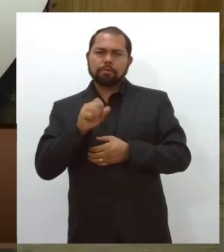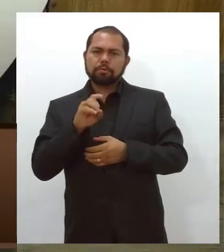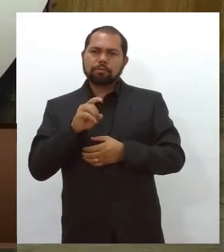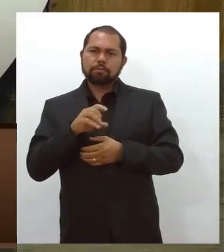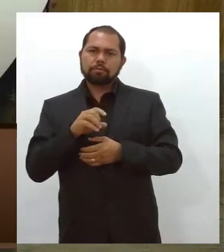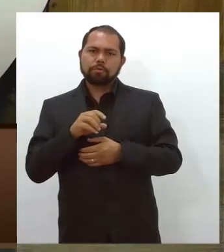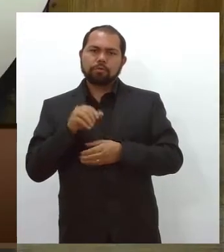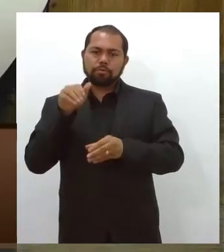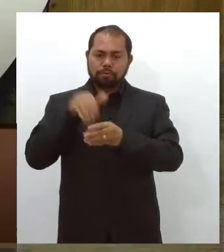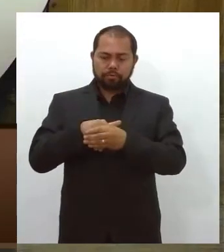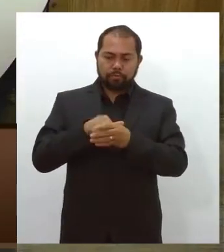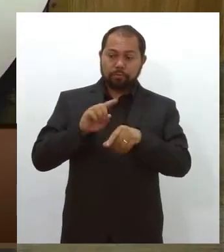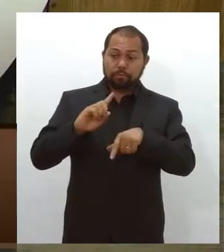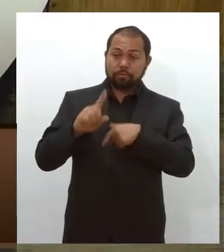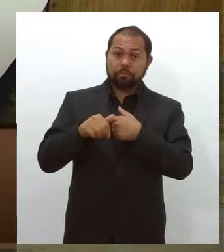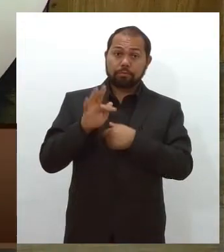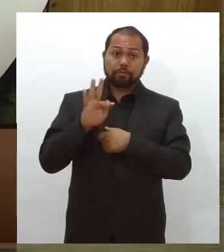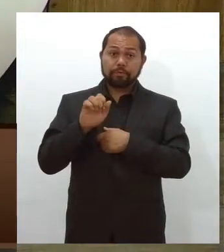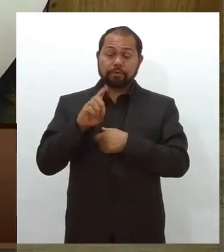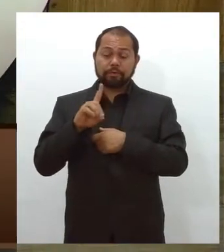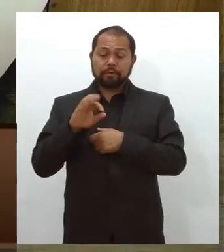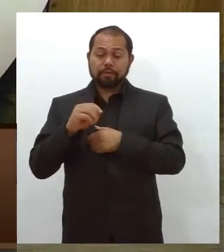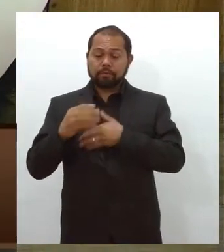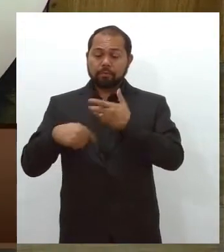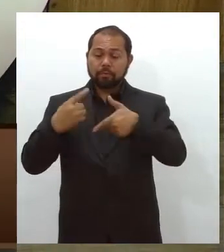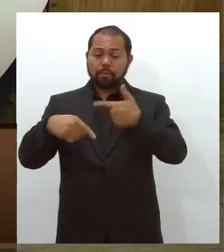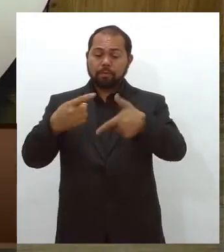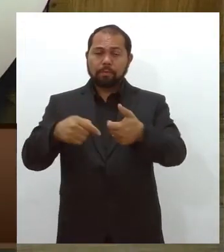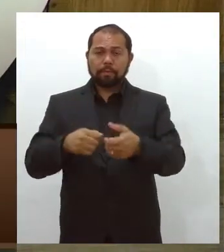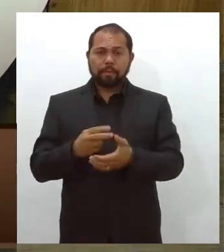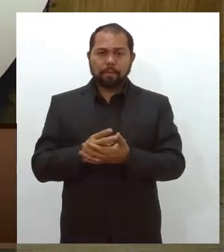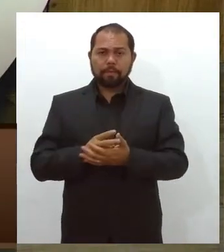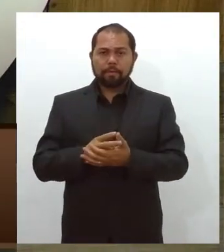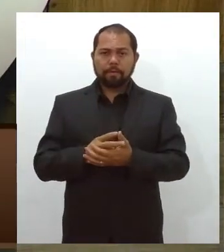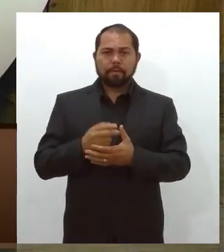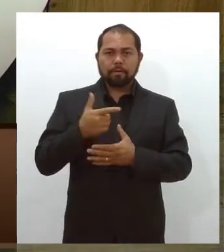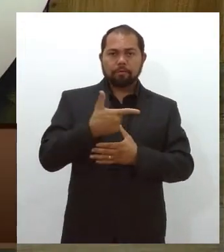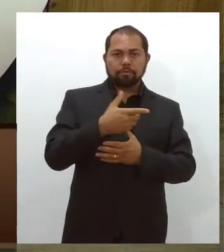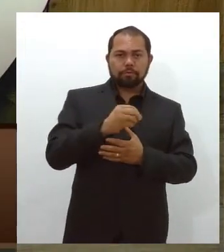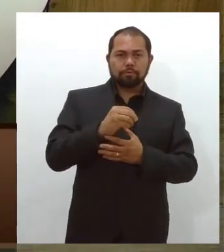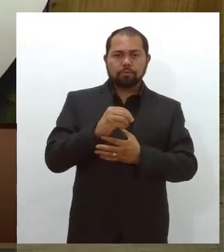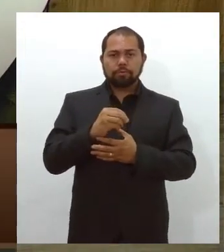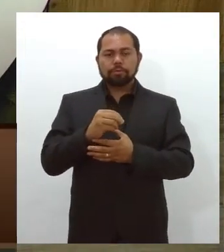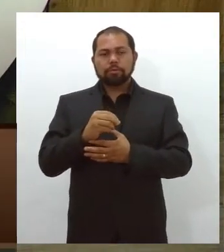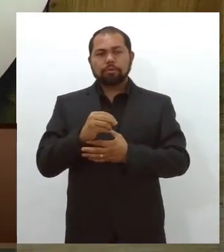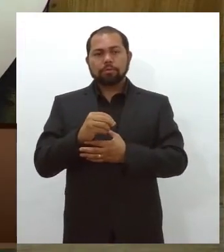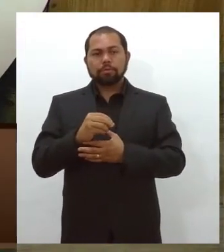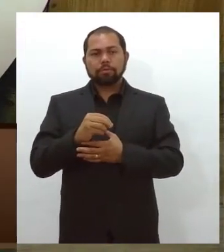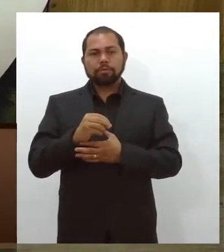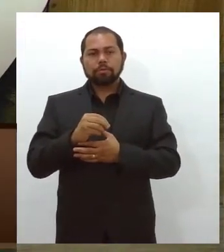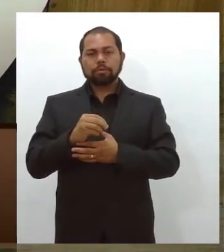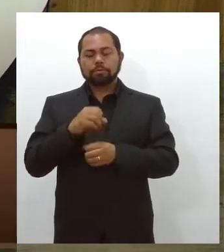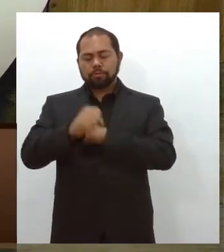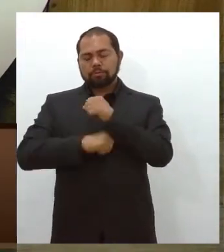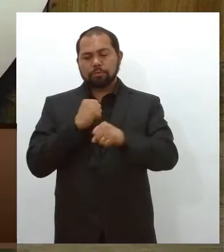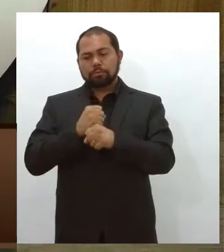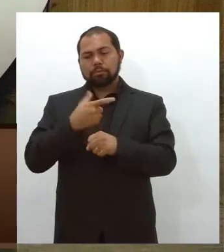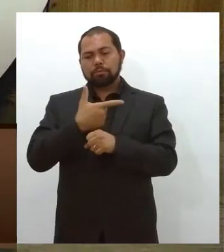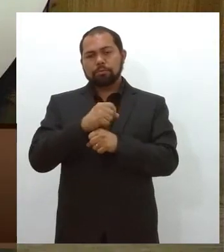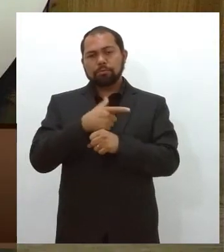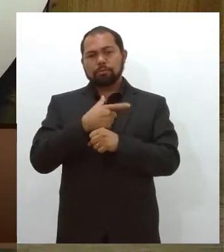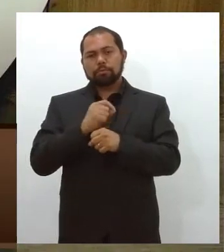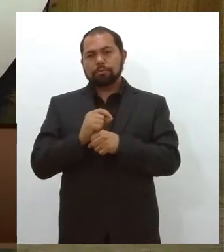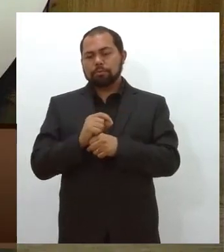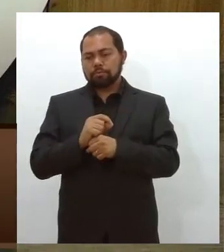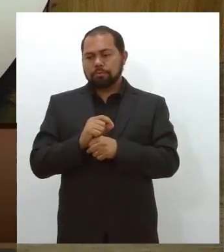quero voltar um pouquinho à questão dos que não votaram. Em 2020, por conta da pandemia, a Justiça Eleitoral ela suspendeu por tempo determinado o